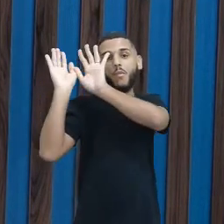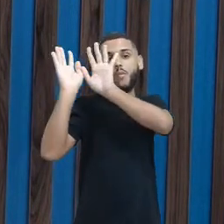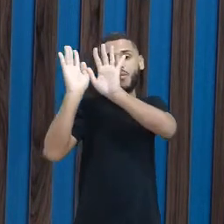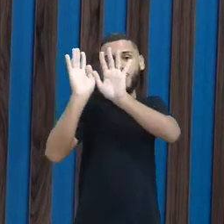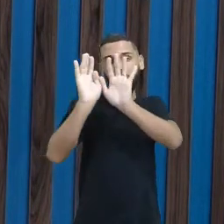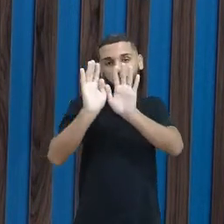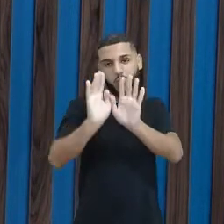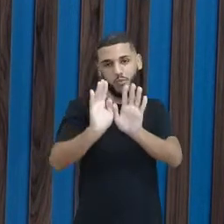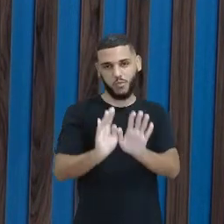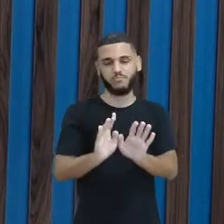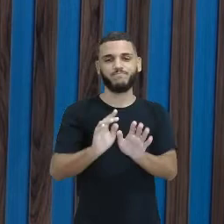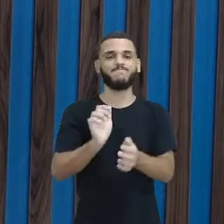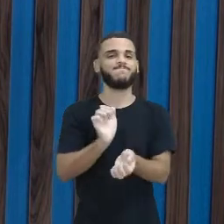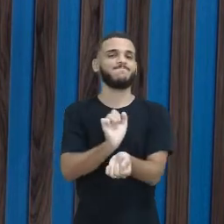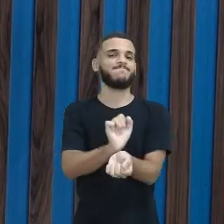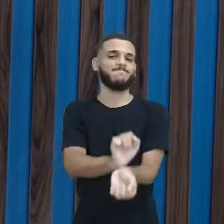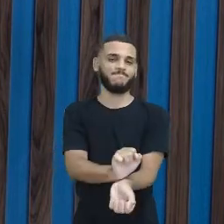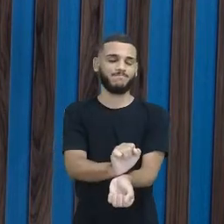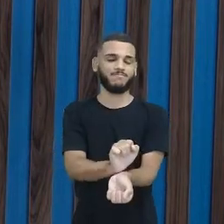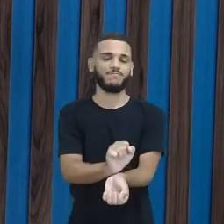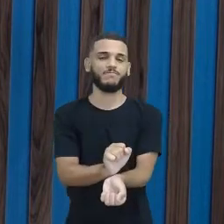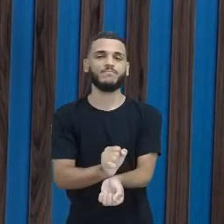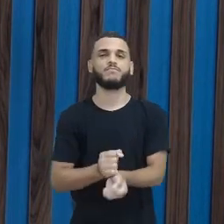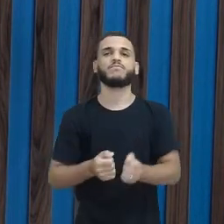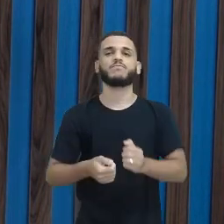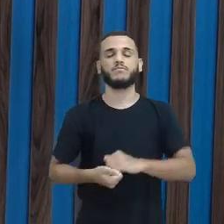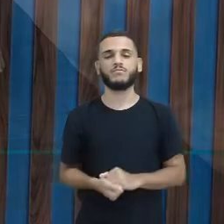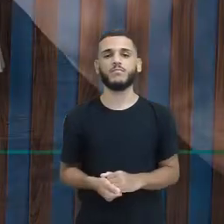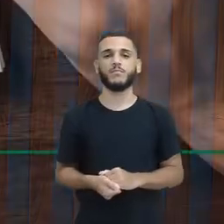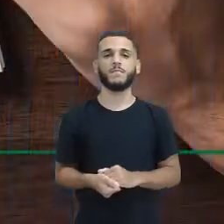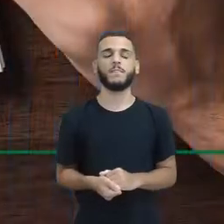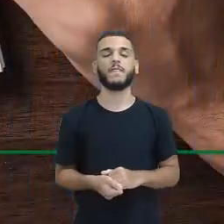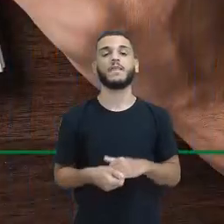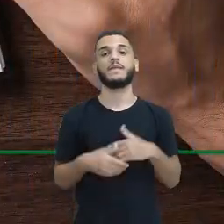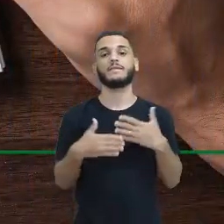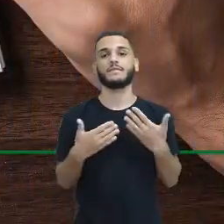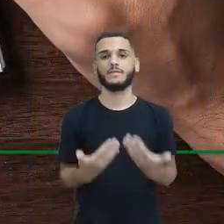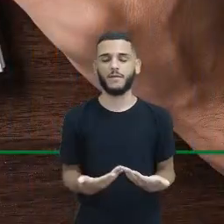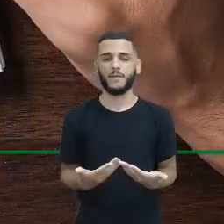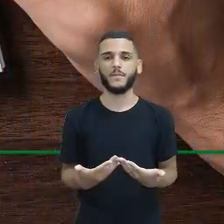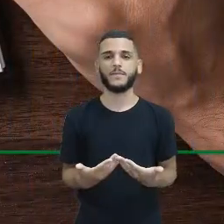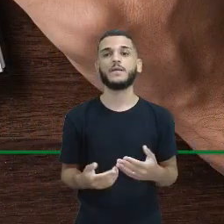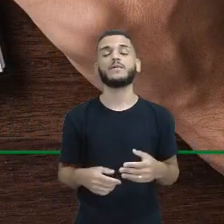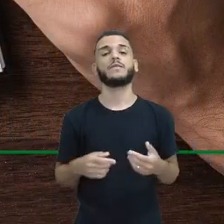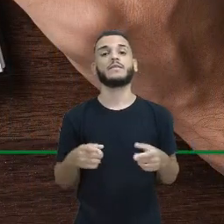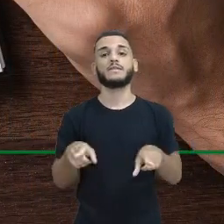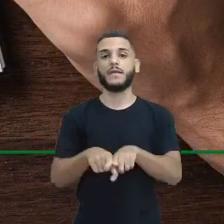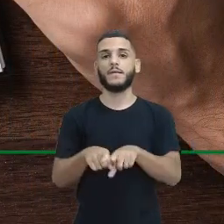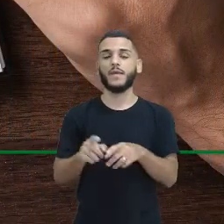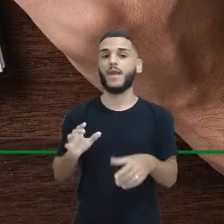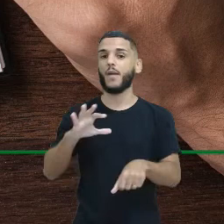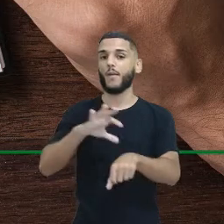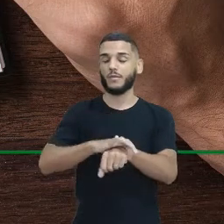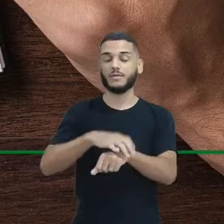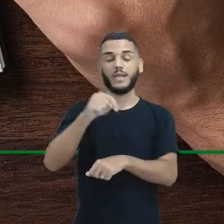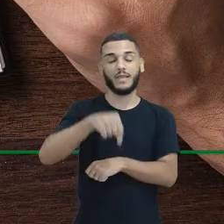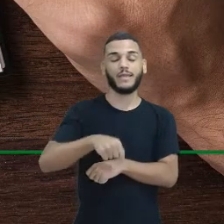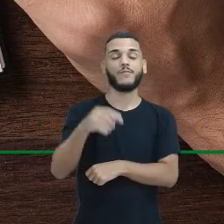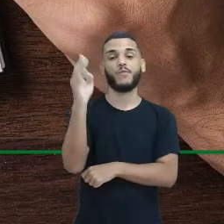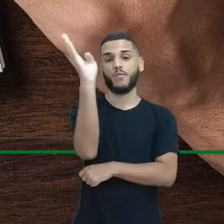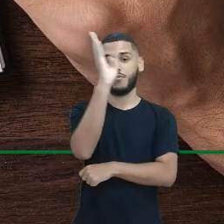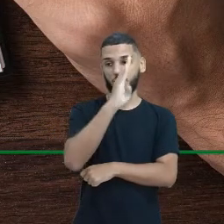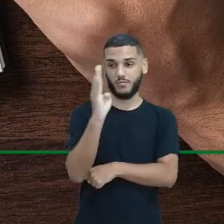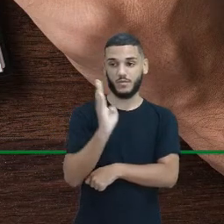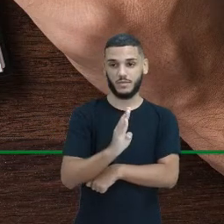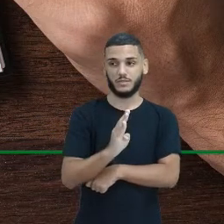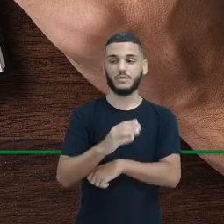pretas escravizados. Então, outra questão que a gente tem que colocar é que a colonização do Brasil, né, na colonização